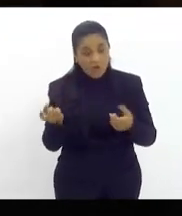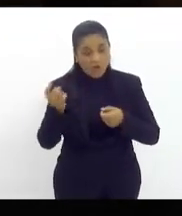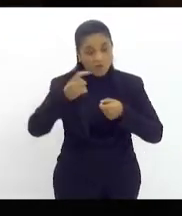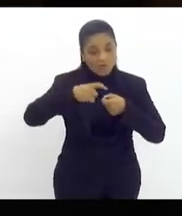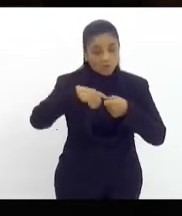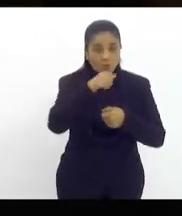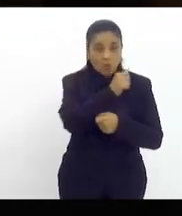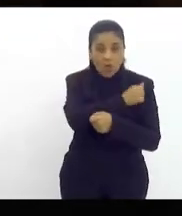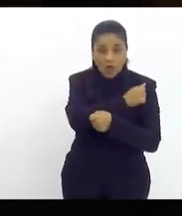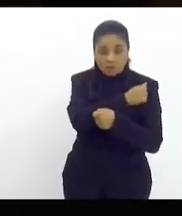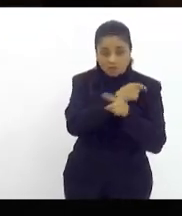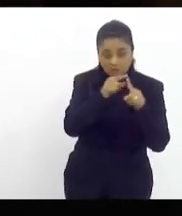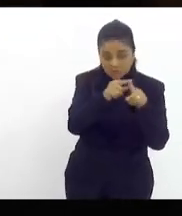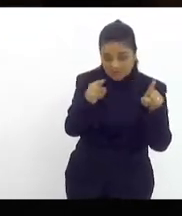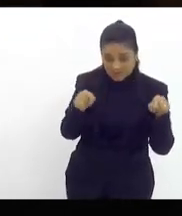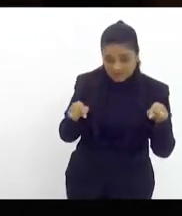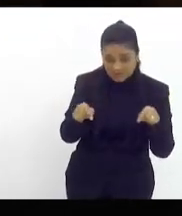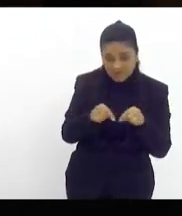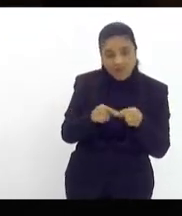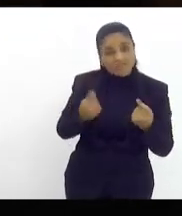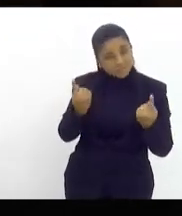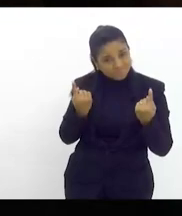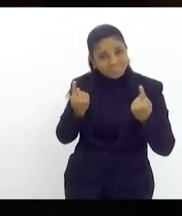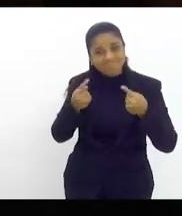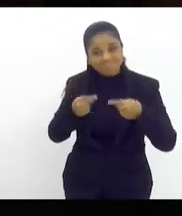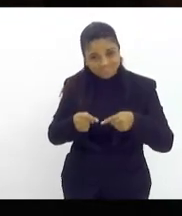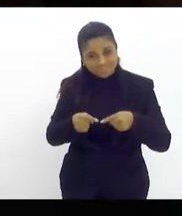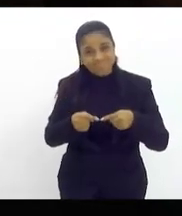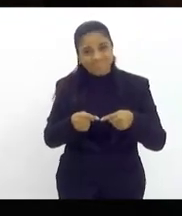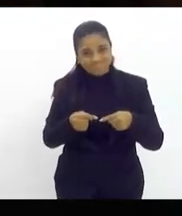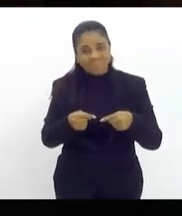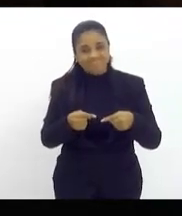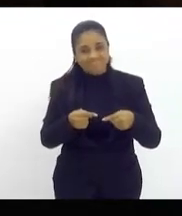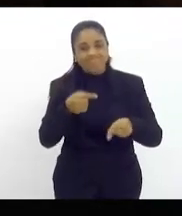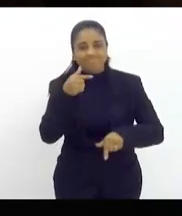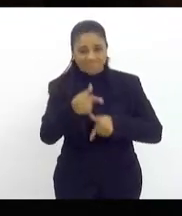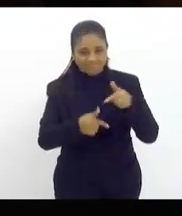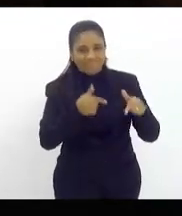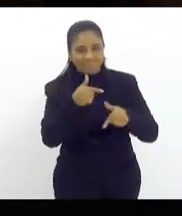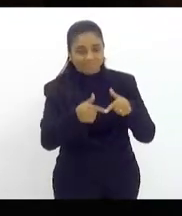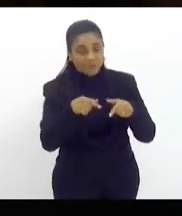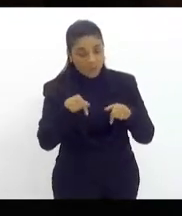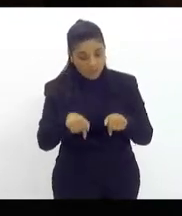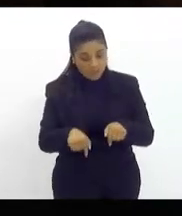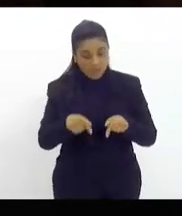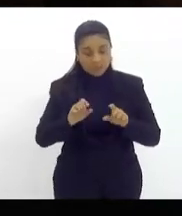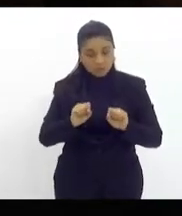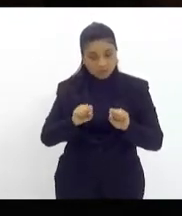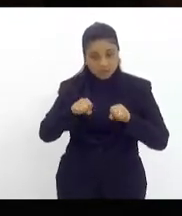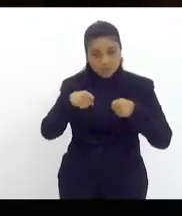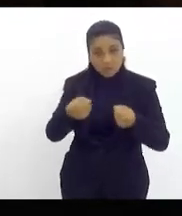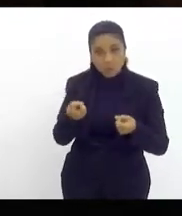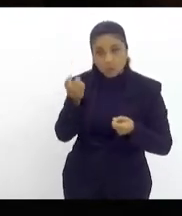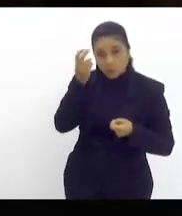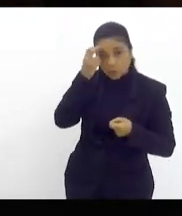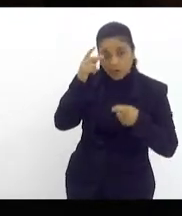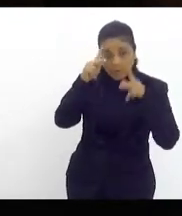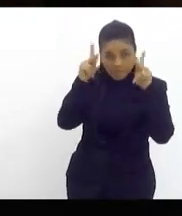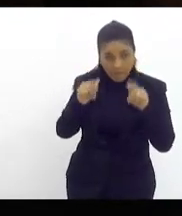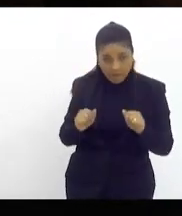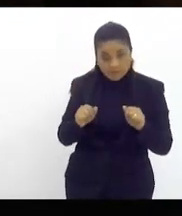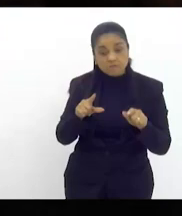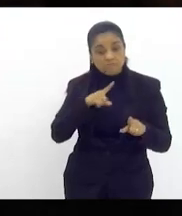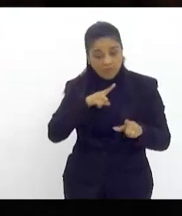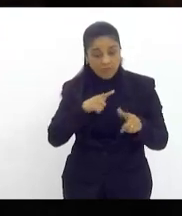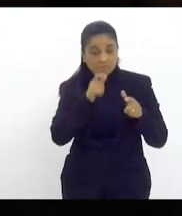cotidiano de sala de aula que é desafiador desafiador porque quando a gente está aqui defendendo uma cultura de paz tem gente que vai